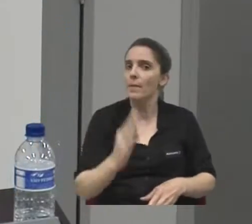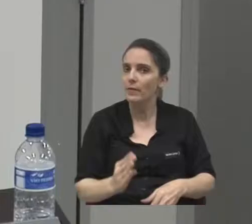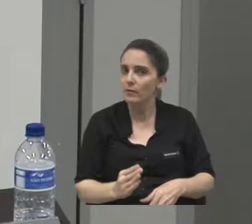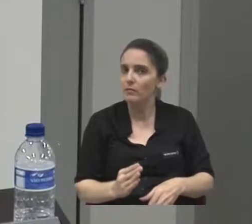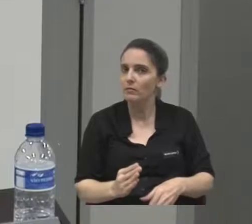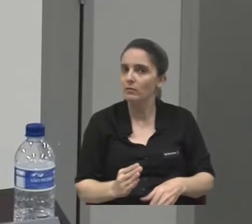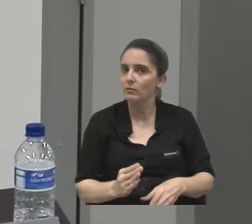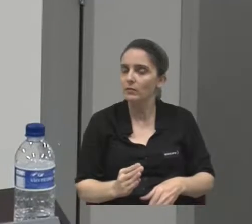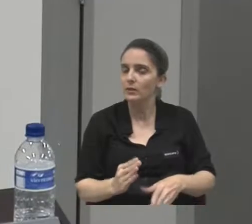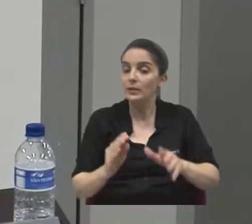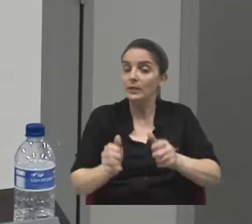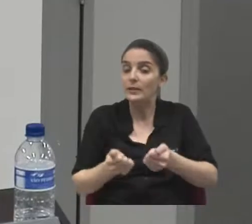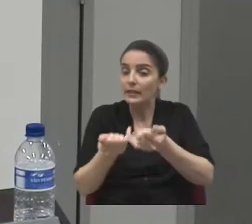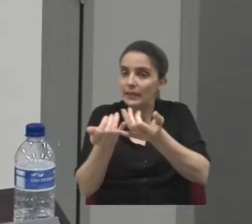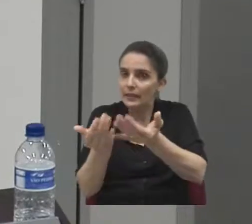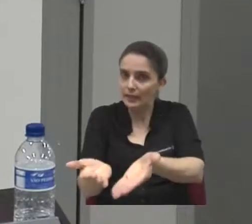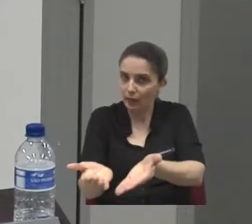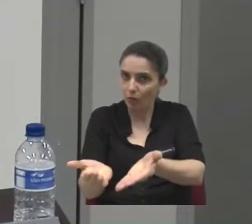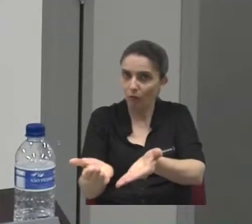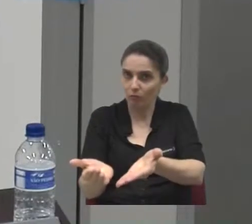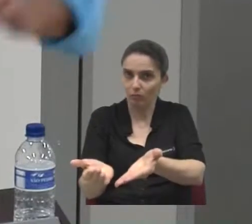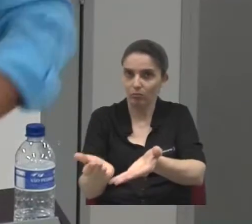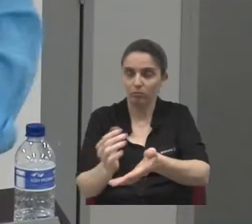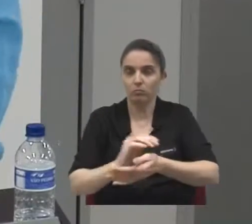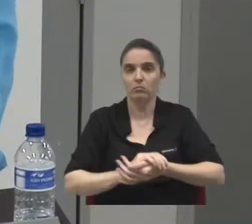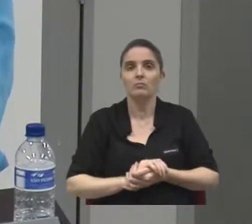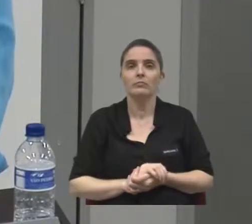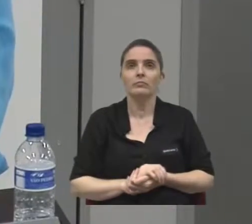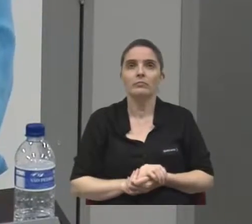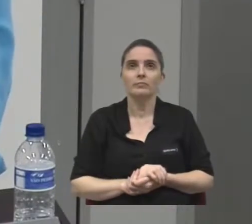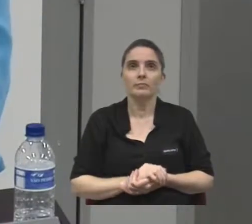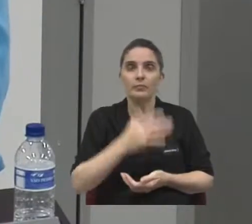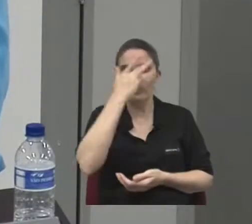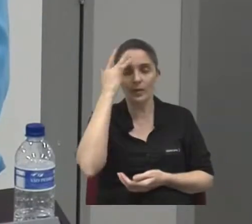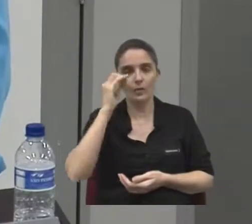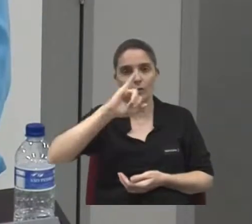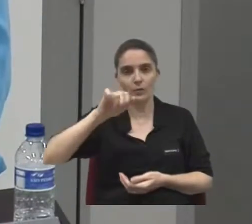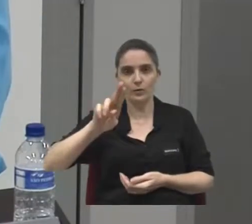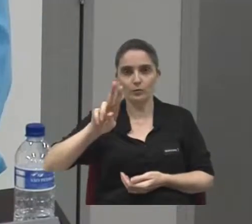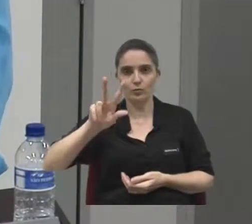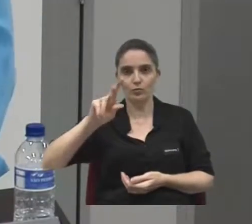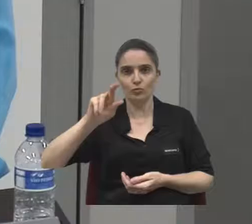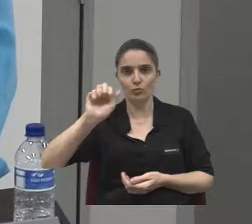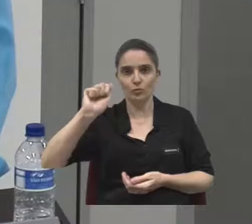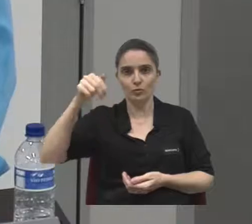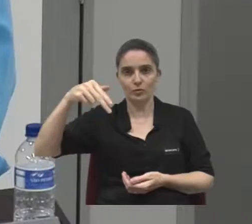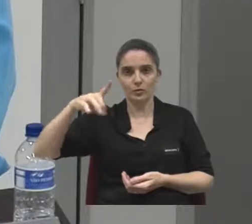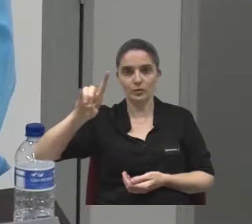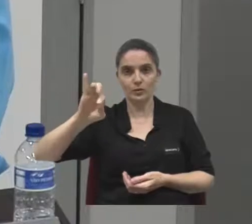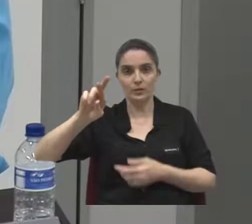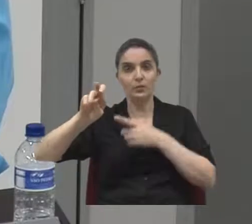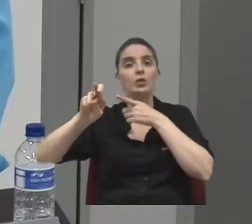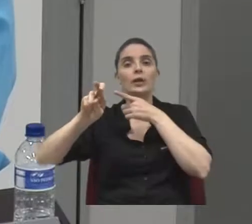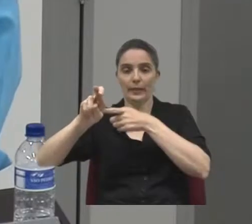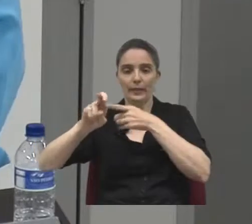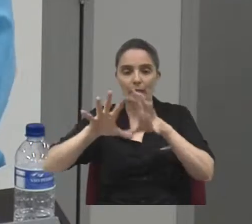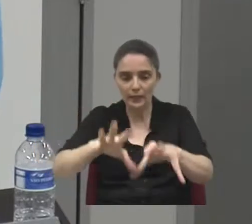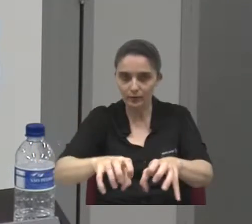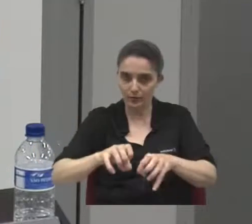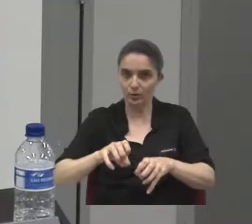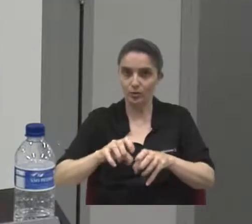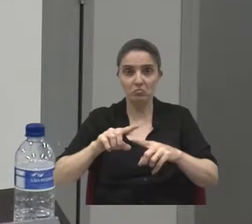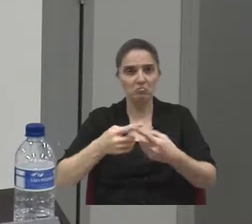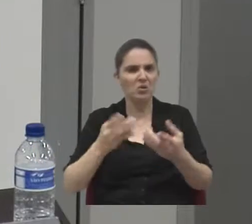O Jurandir invadiu. O governo Jurandir invadiu, foi lutar, mas hoje, por que você é